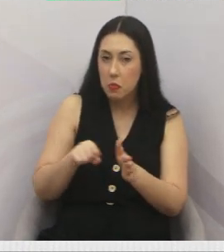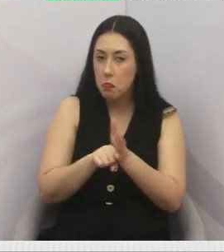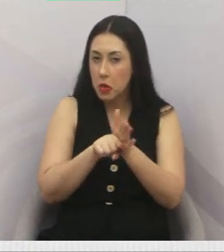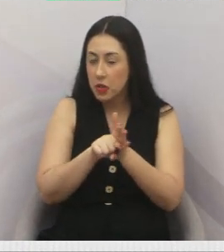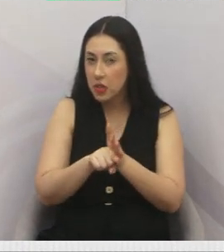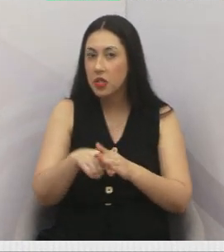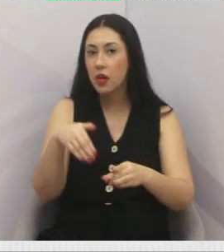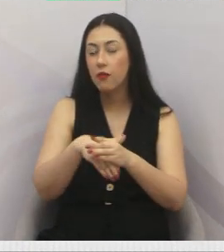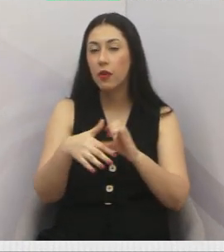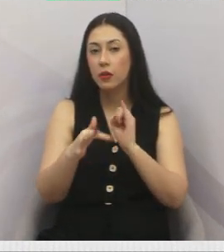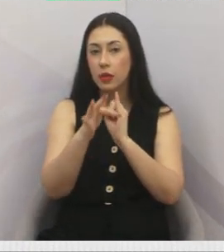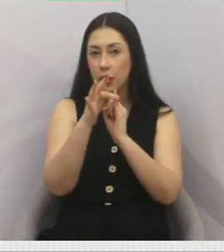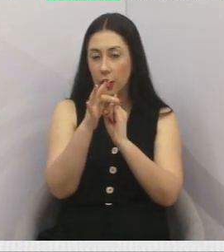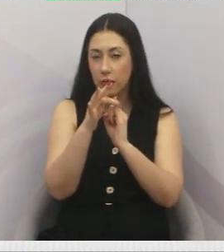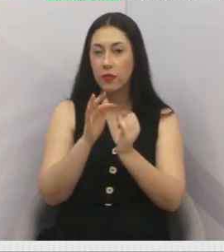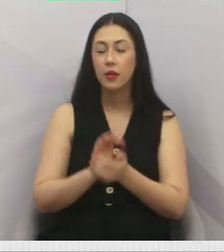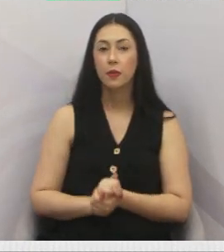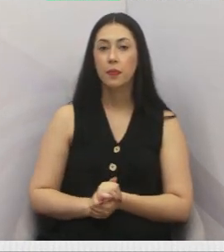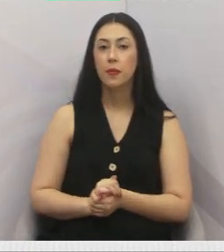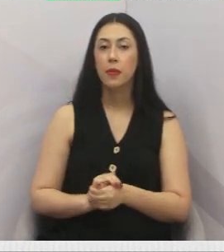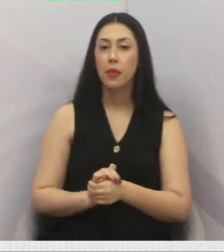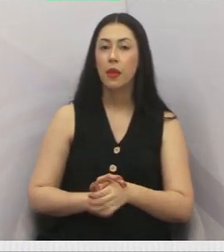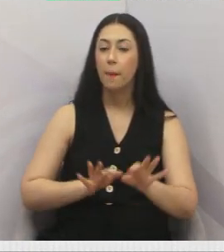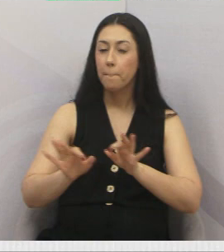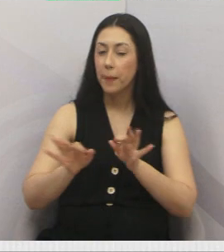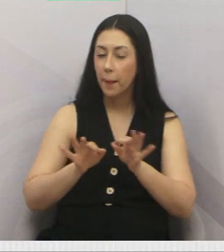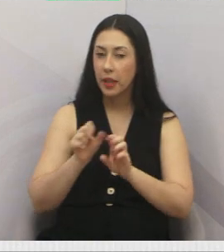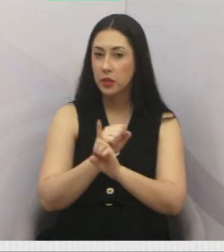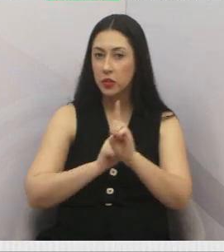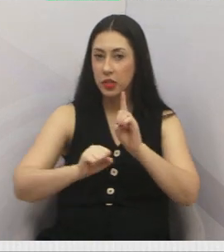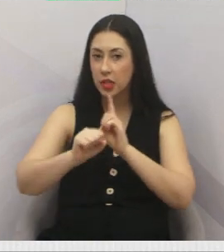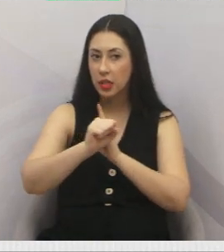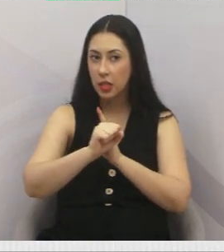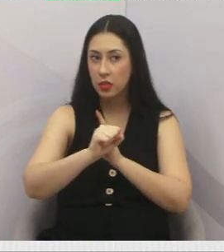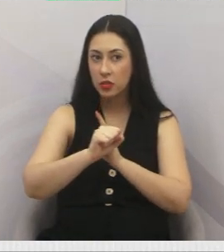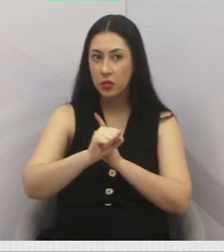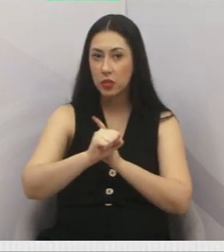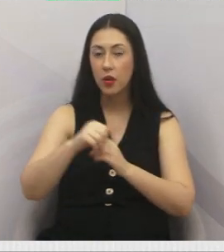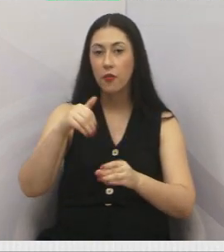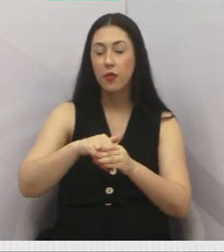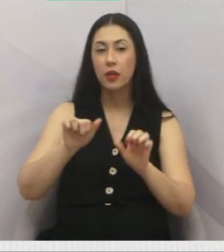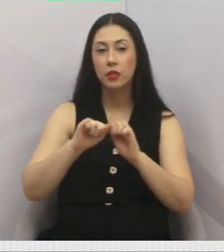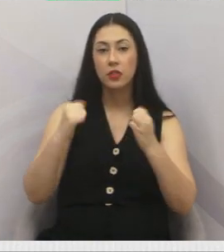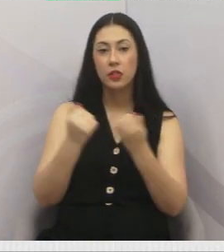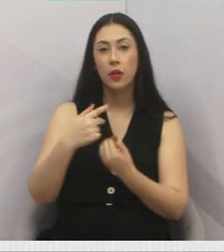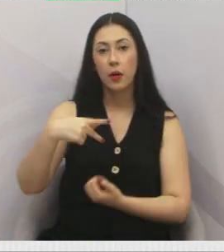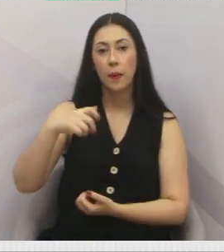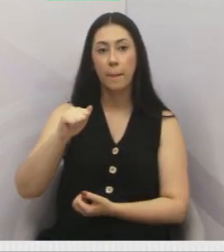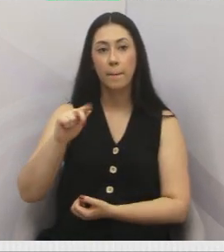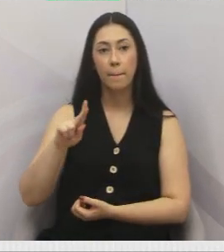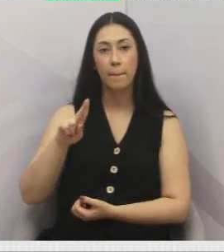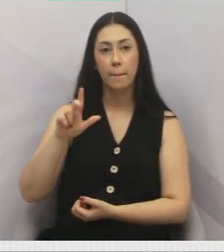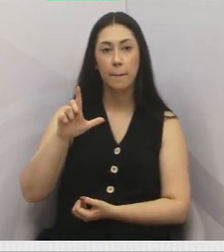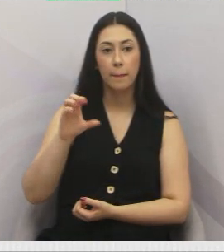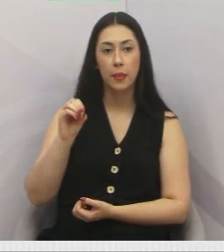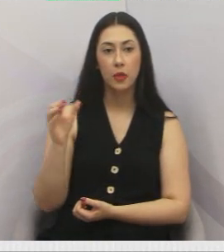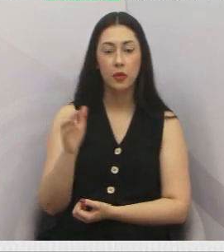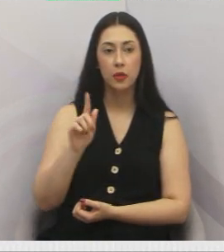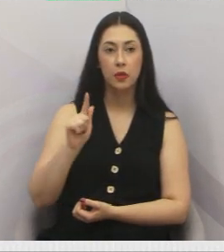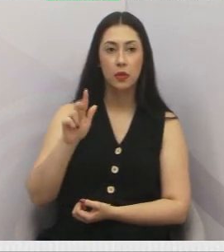voto Instituto Federal. Segmento Organização da Sociedade Civil, Associação Paulo Graça. Próximo voto.